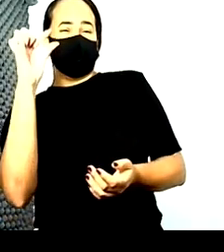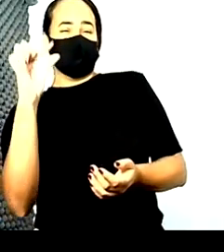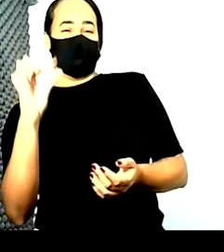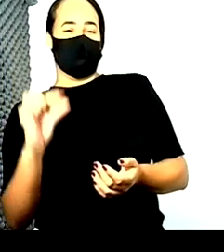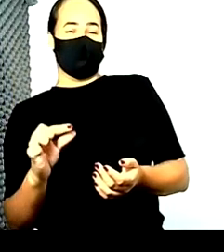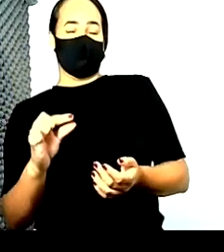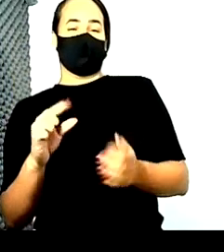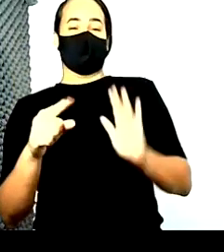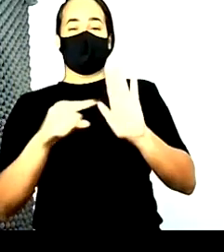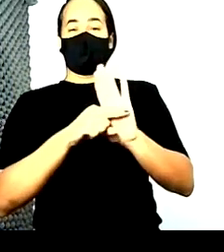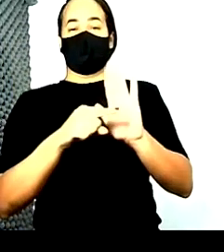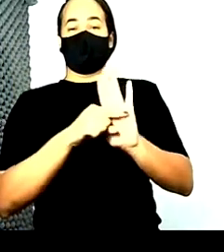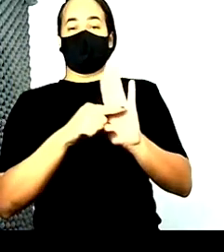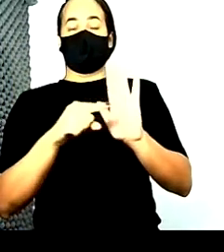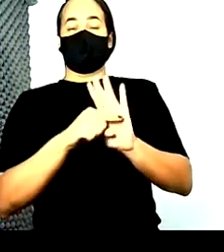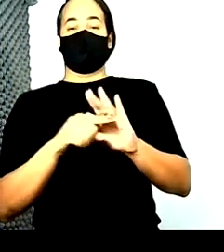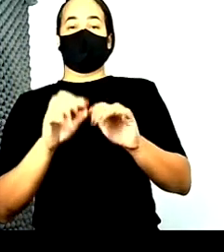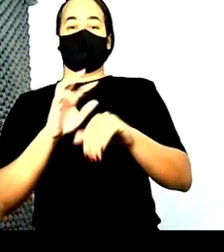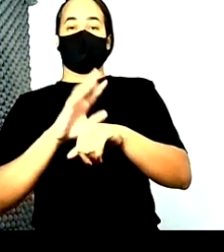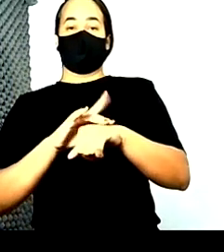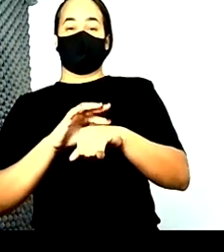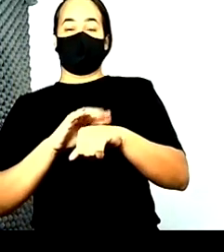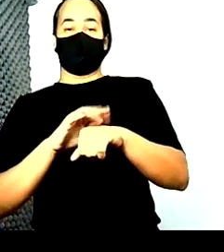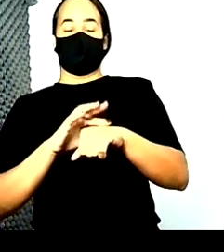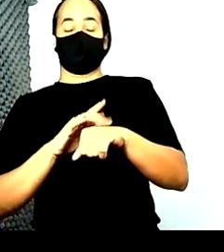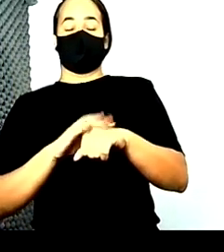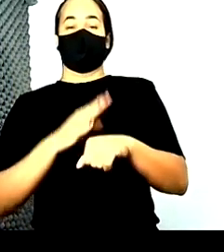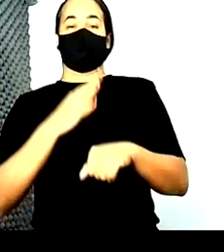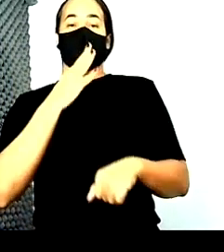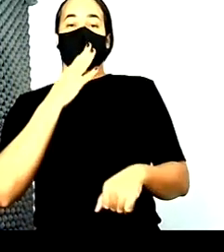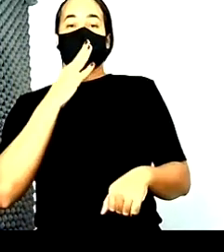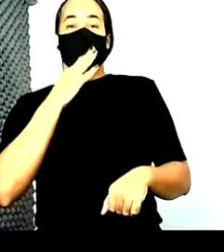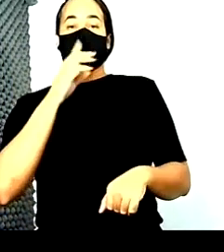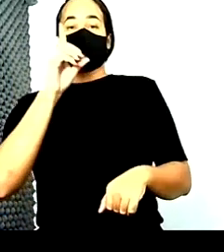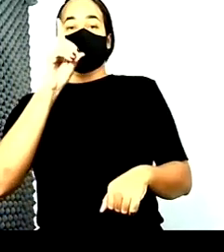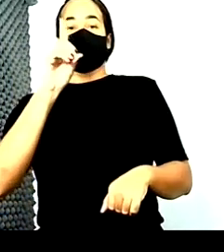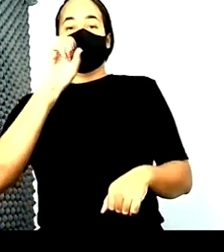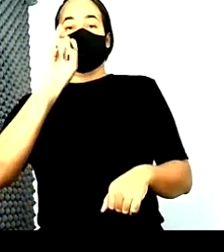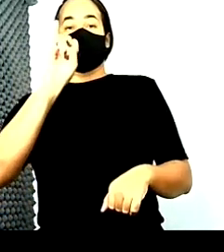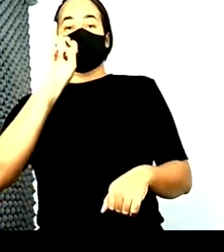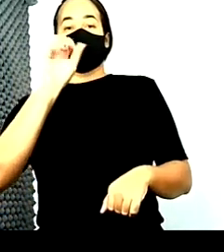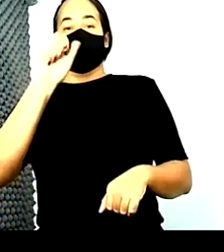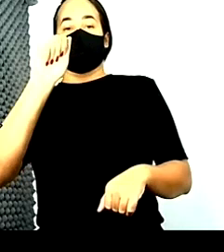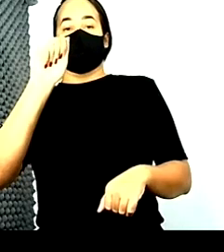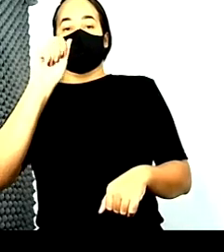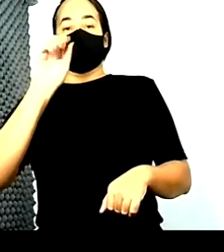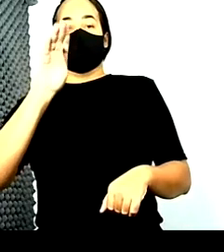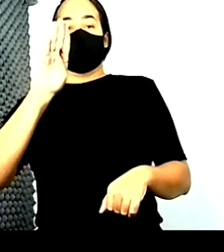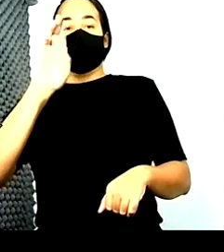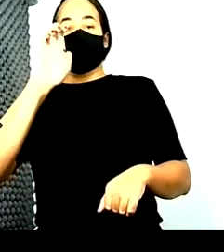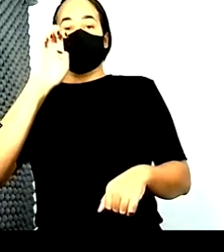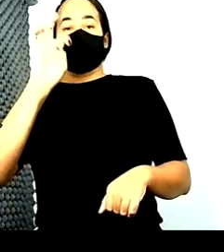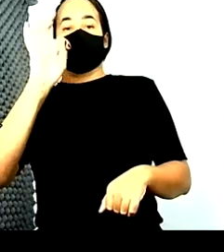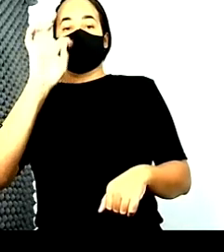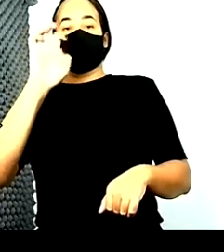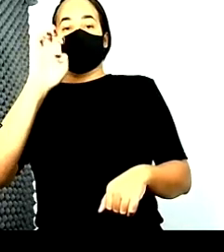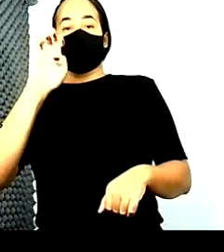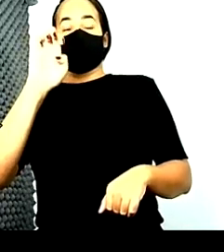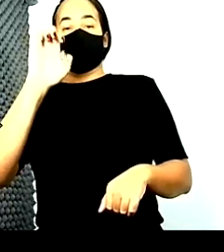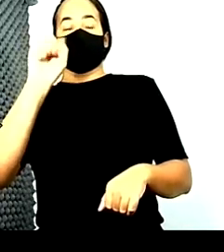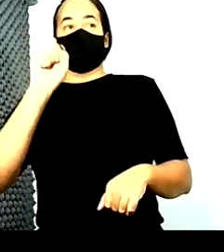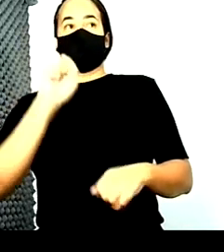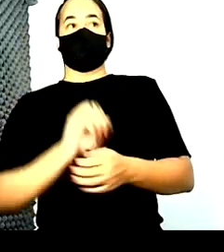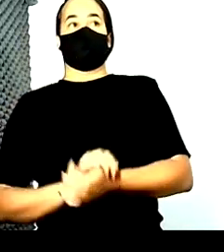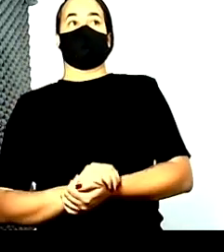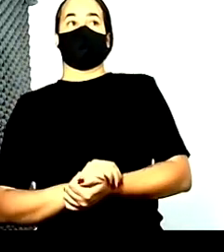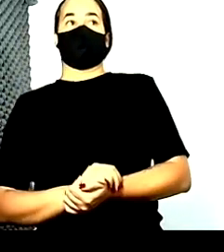provocar a doença conhecida como diabetes. Já o glucagon funciona de maneira oposta, contrária à